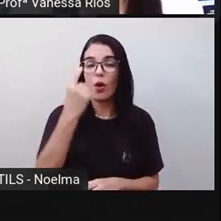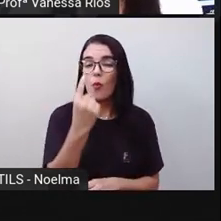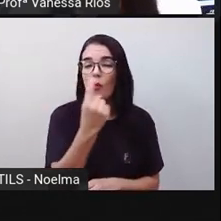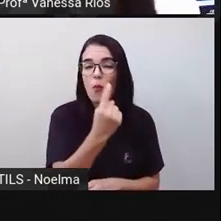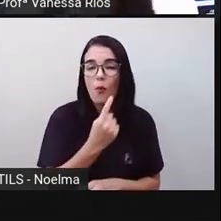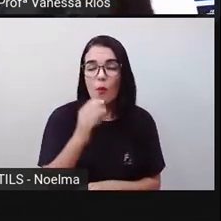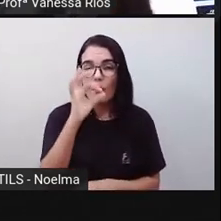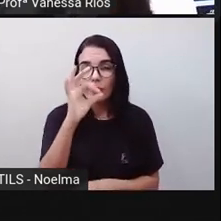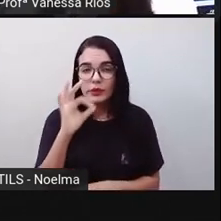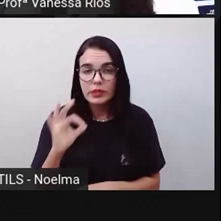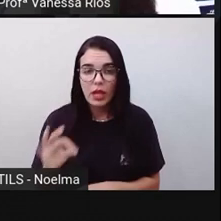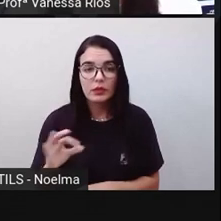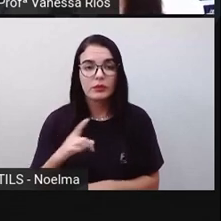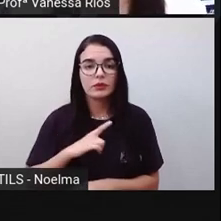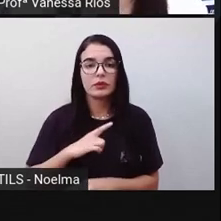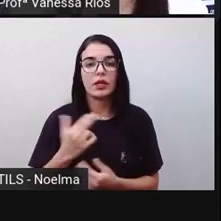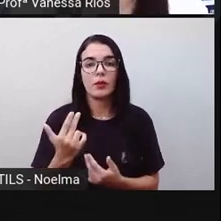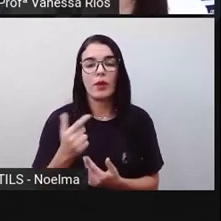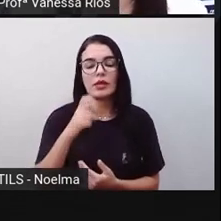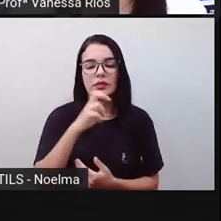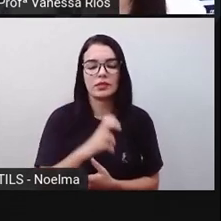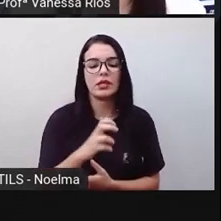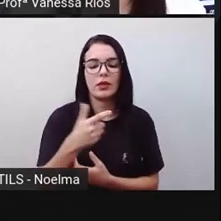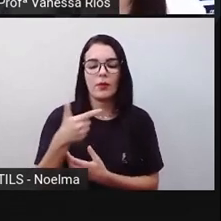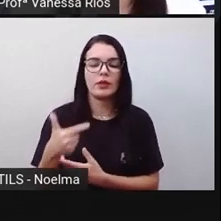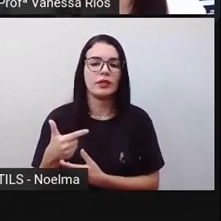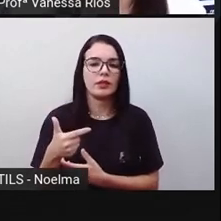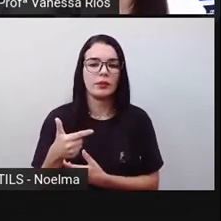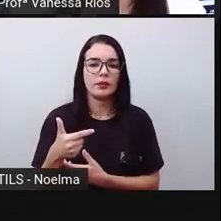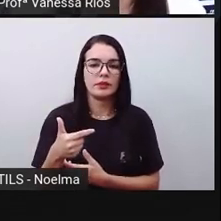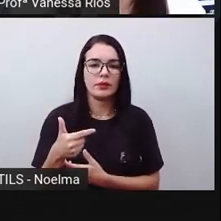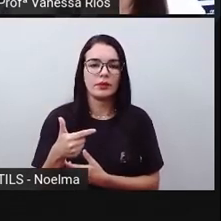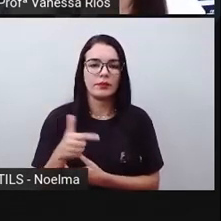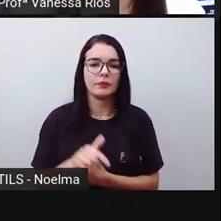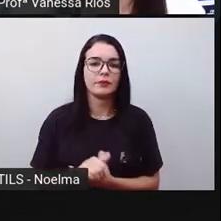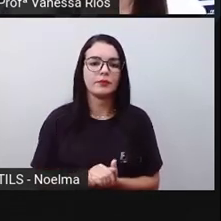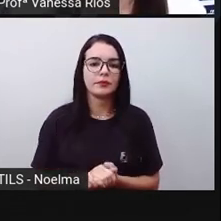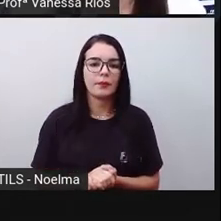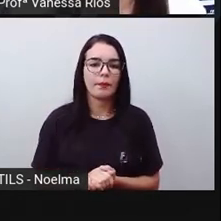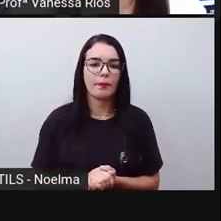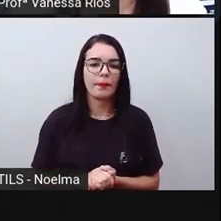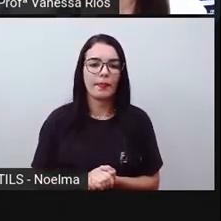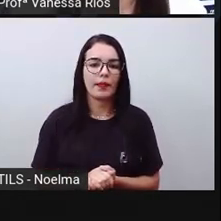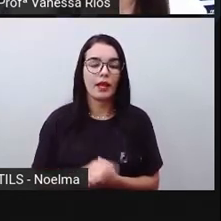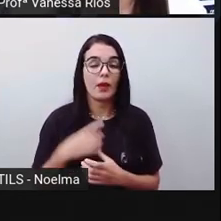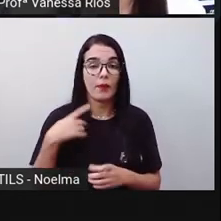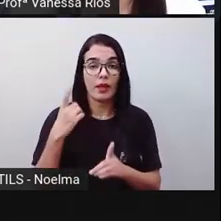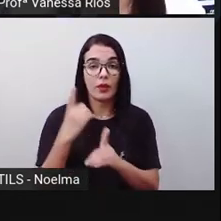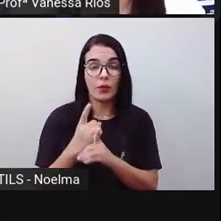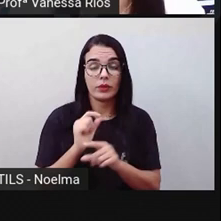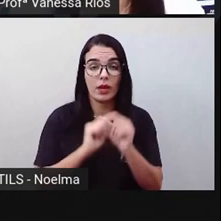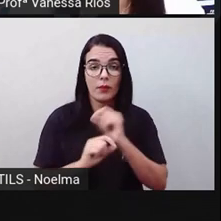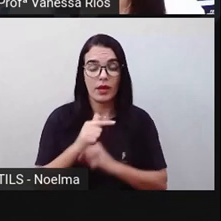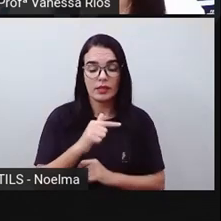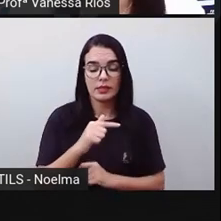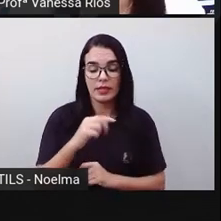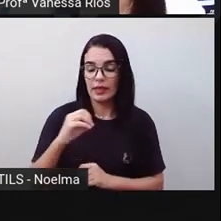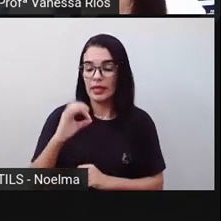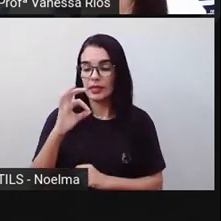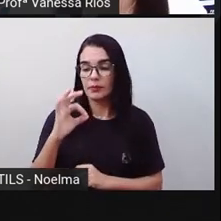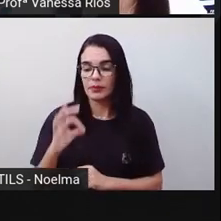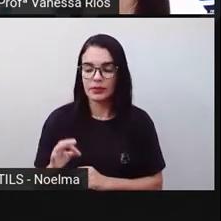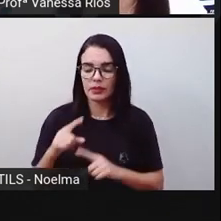cada 1% equivale a 52 jovens. Como eu quero encontrar 70%,